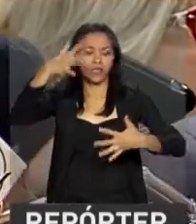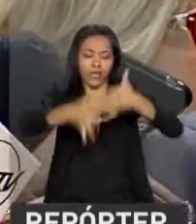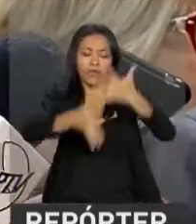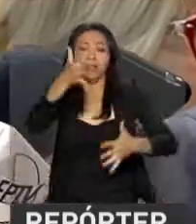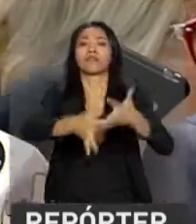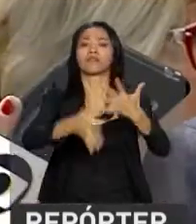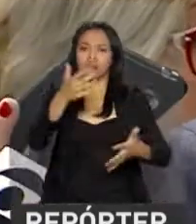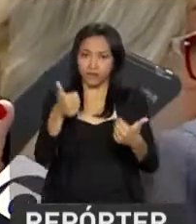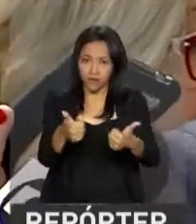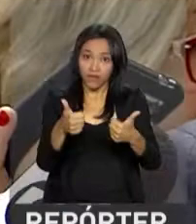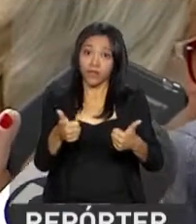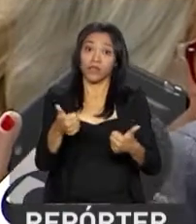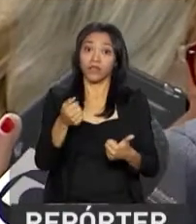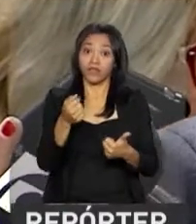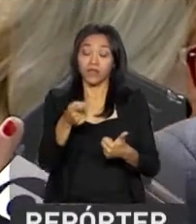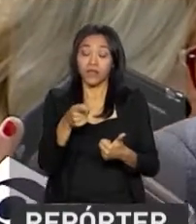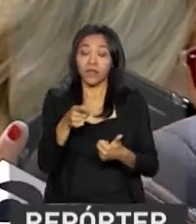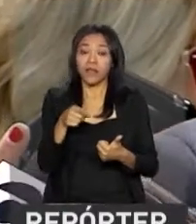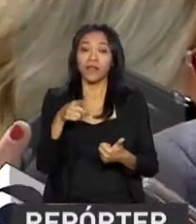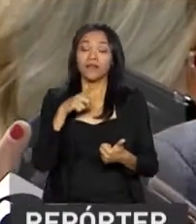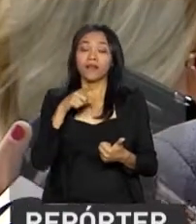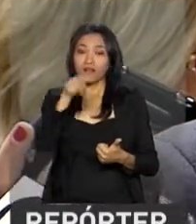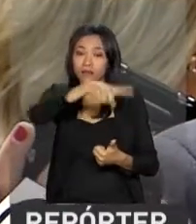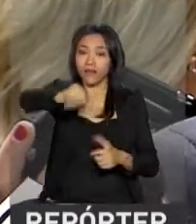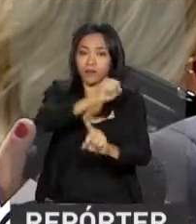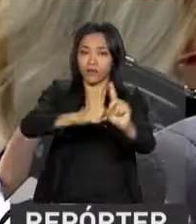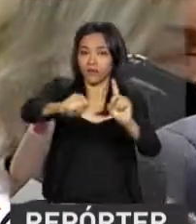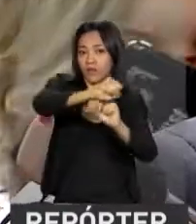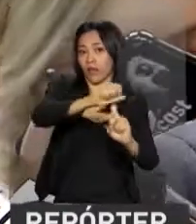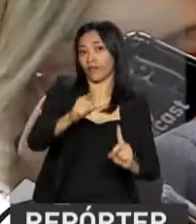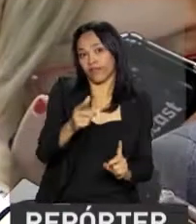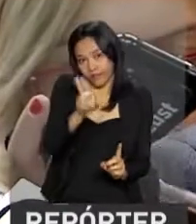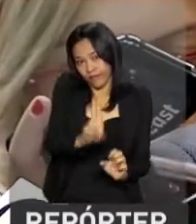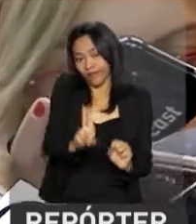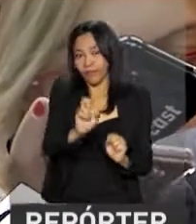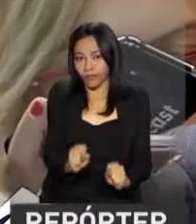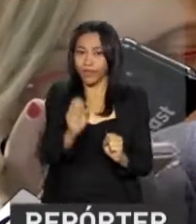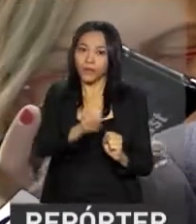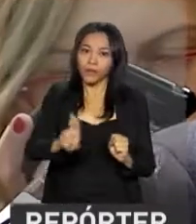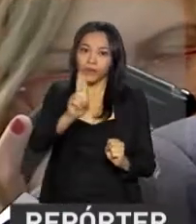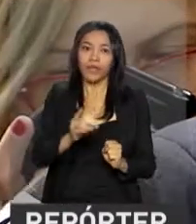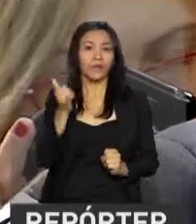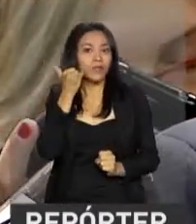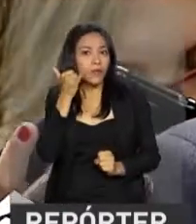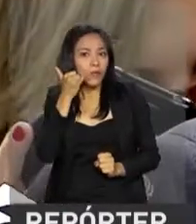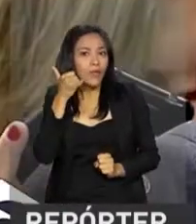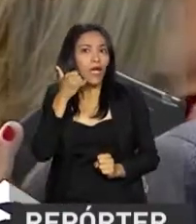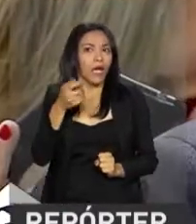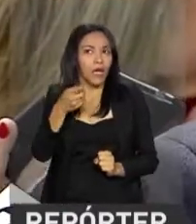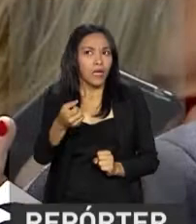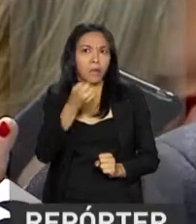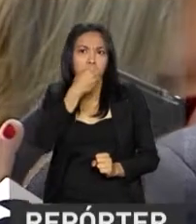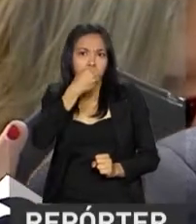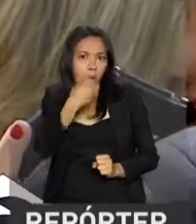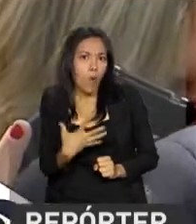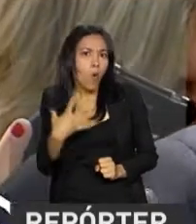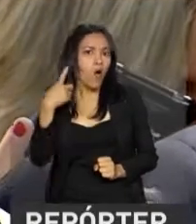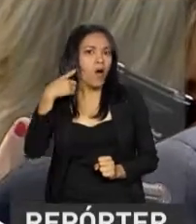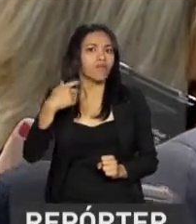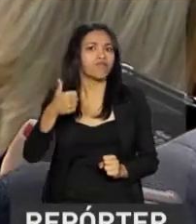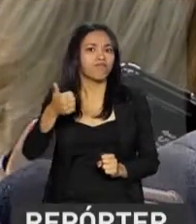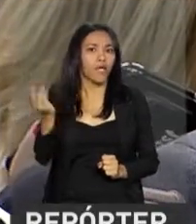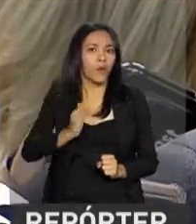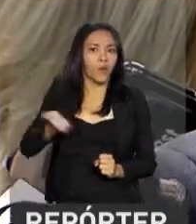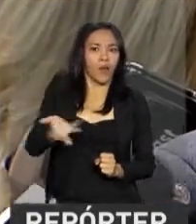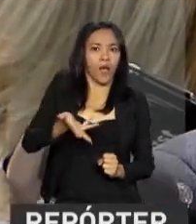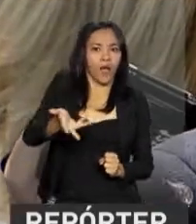todo ele poderia ter é a usar um celular uma freqüência nobre que é frequente 700 bilhões que melhora bastante a velocidade